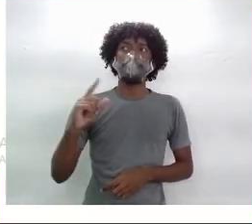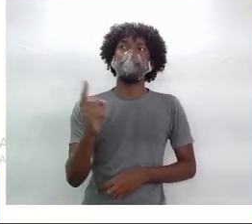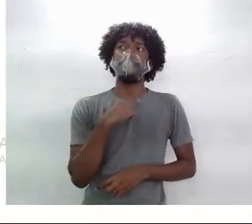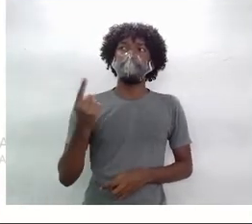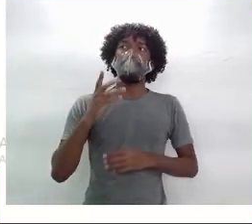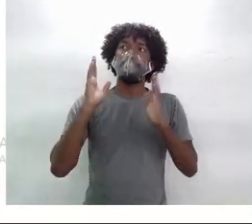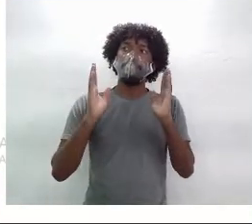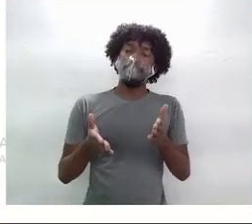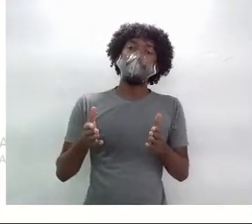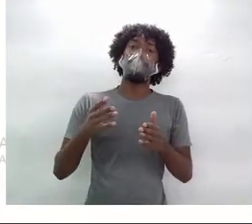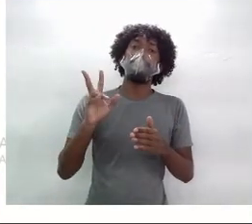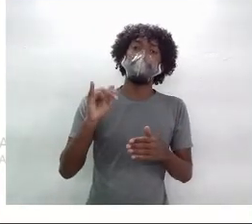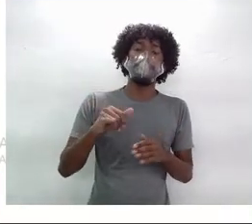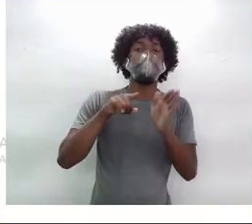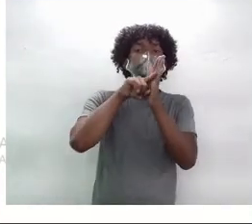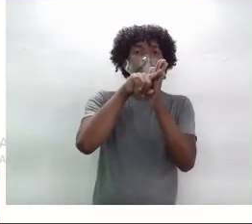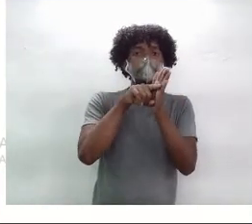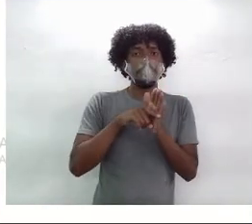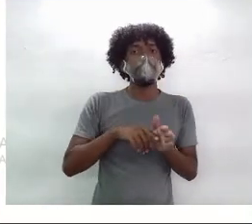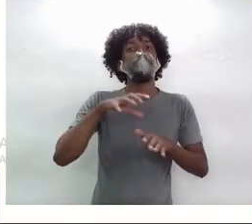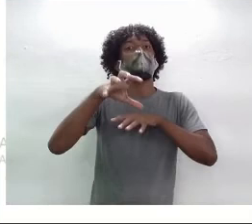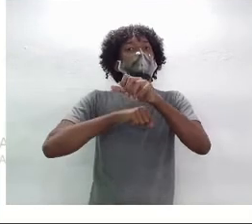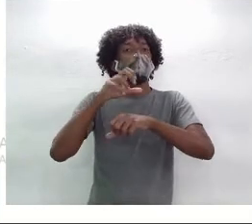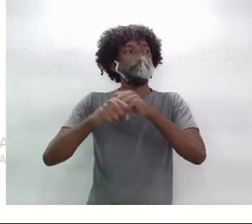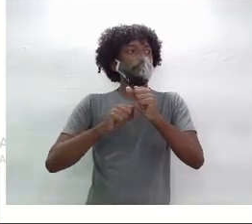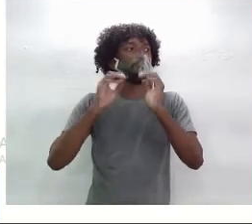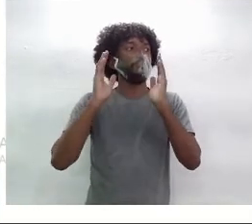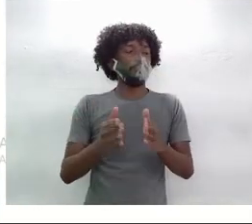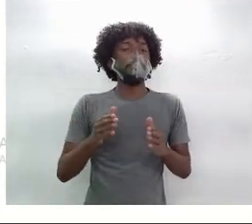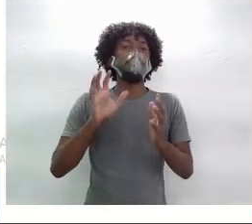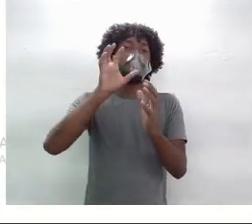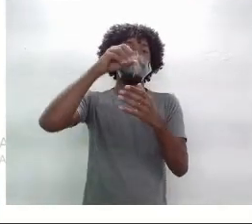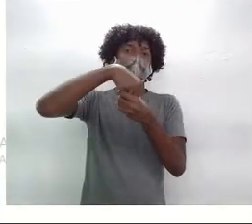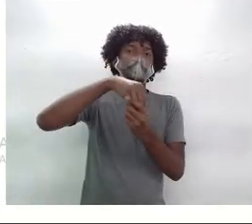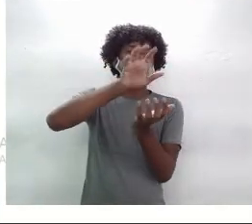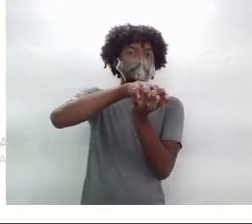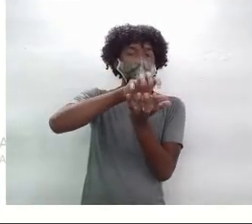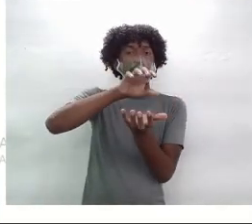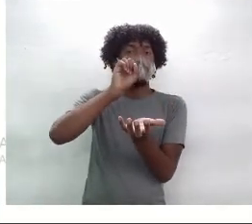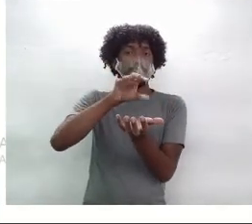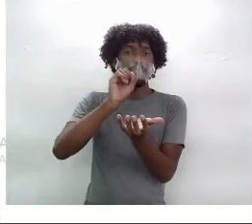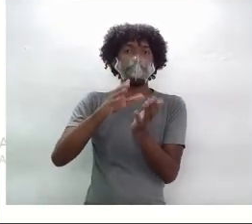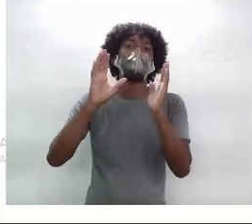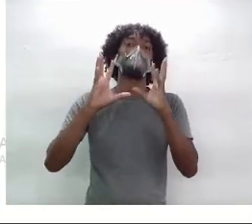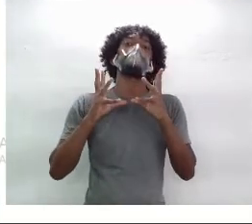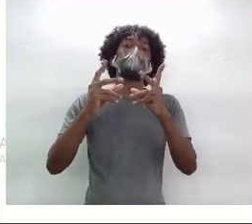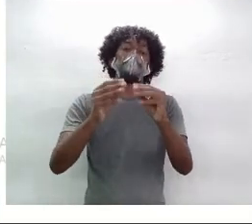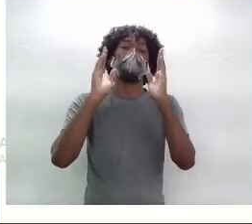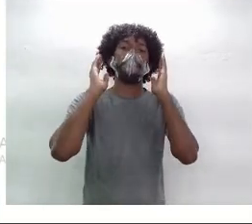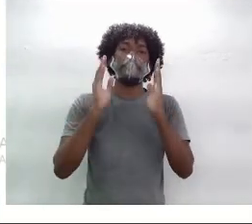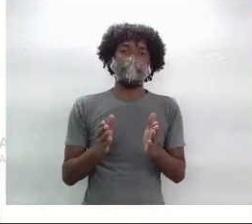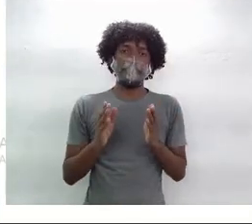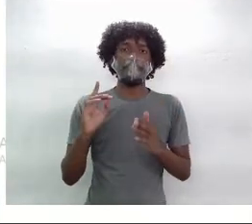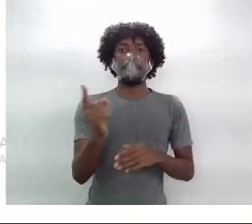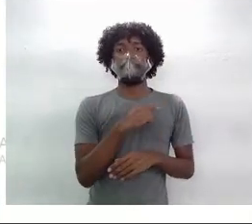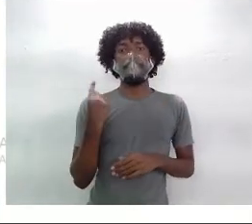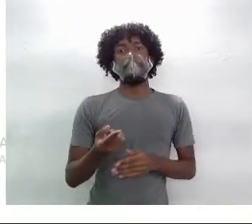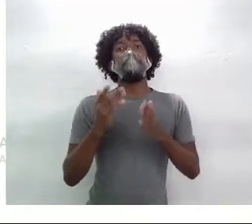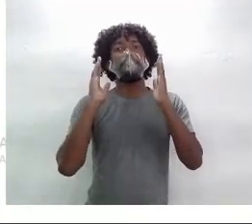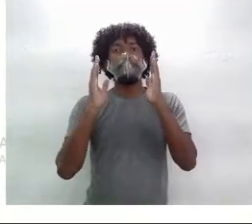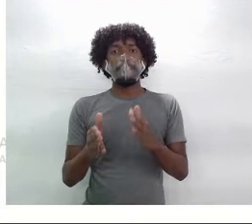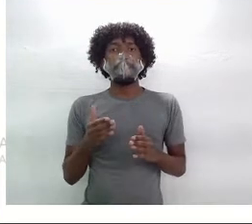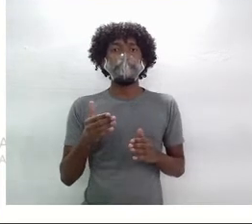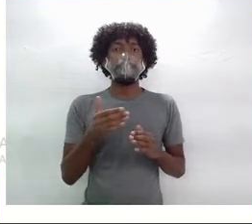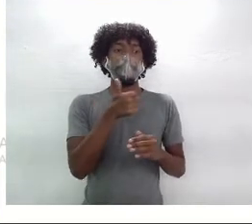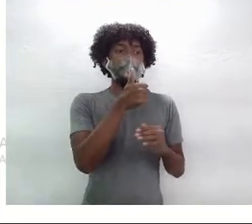vocês forem pesquisar, busquem no EducaPE. Lá estão todos os nossos